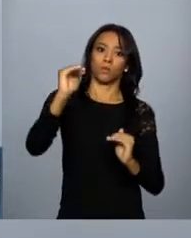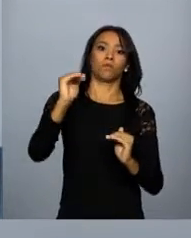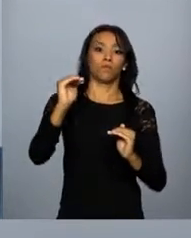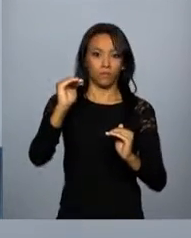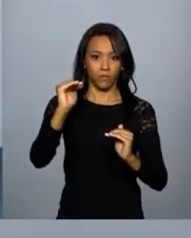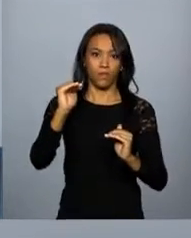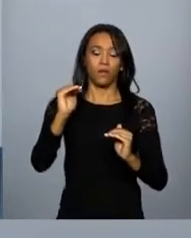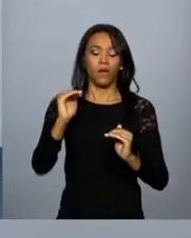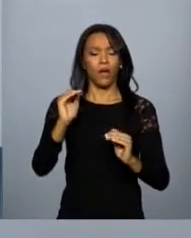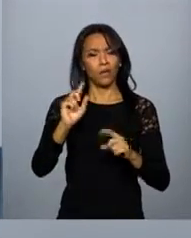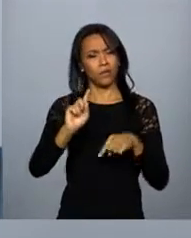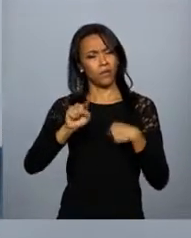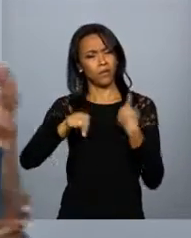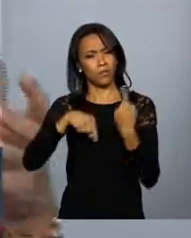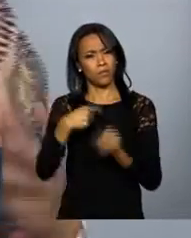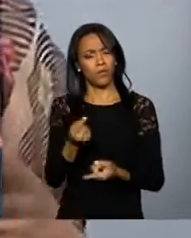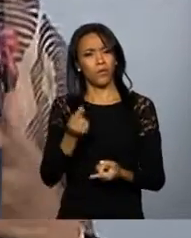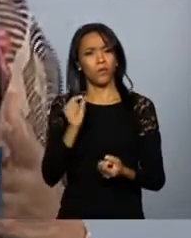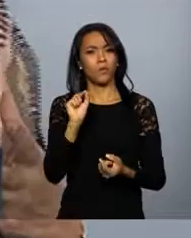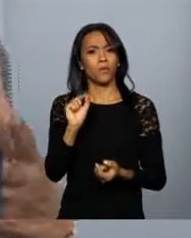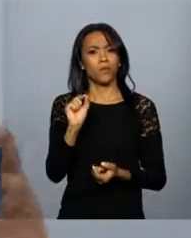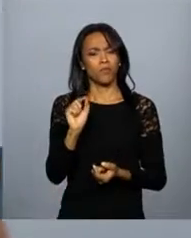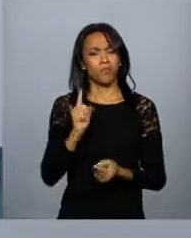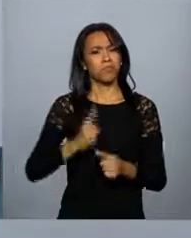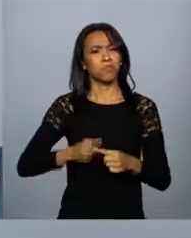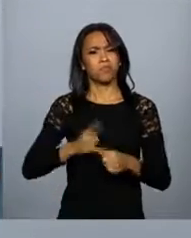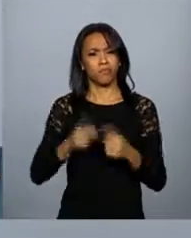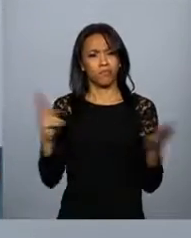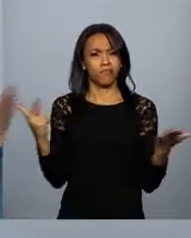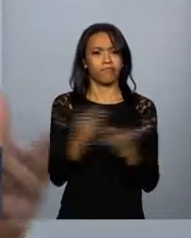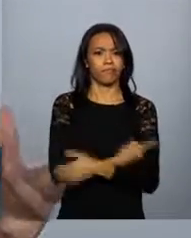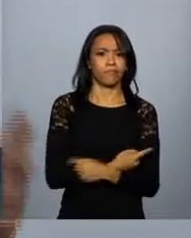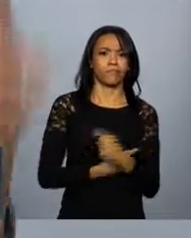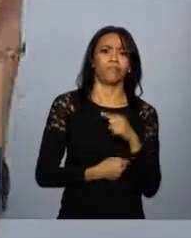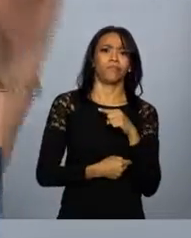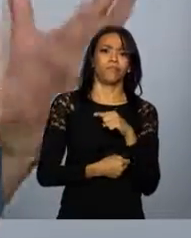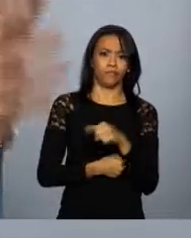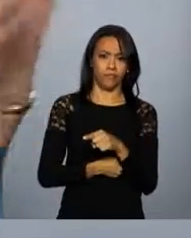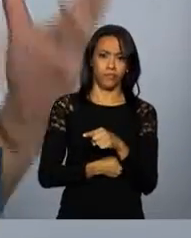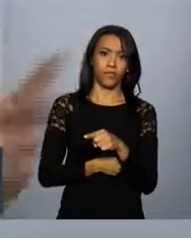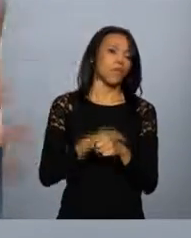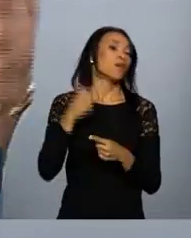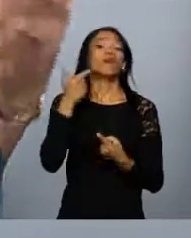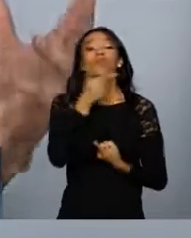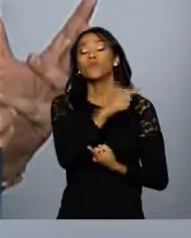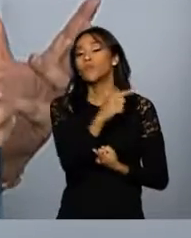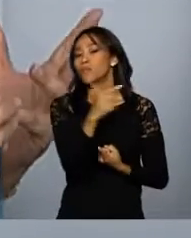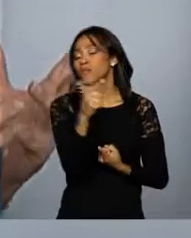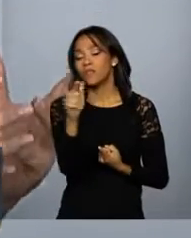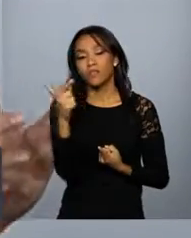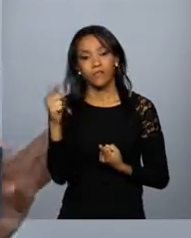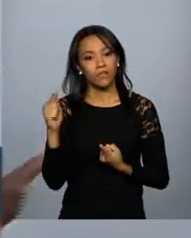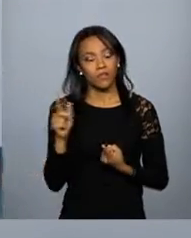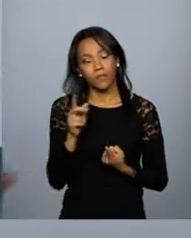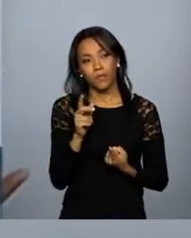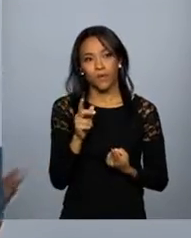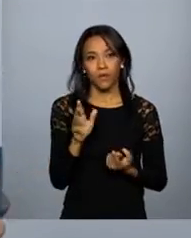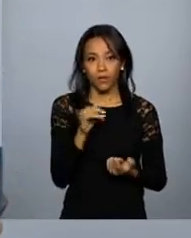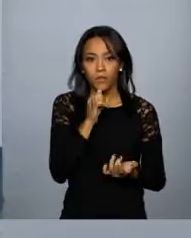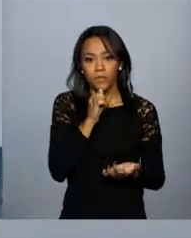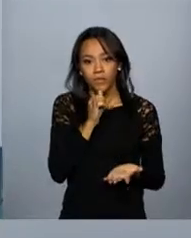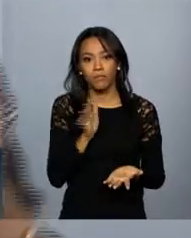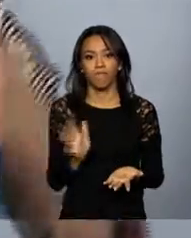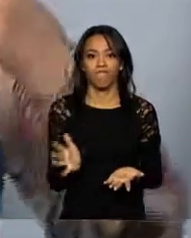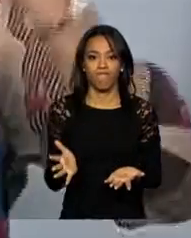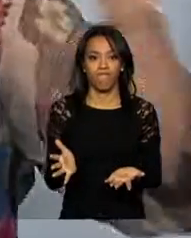foi-se olhar, porque não tinha nenhuma, vamos dizer, não tinha